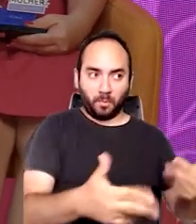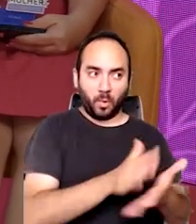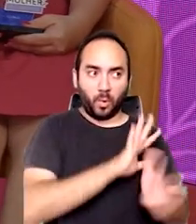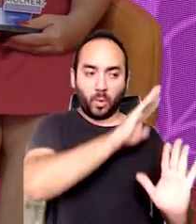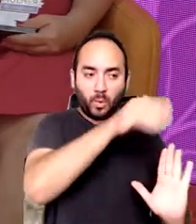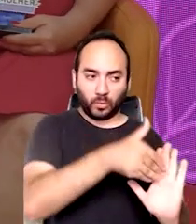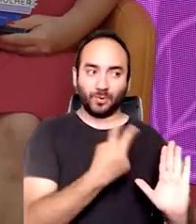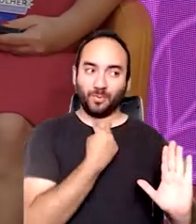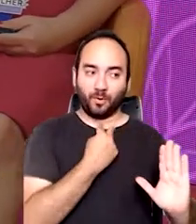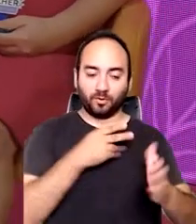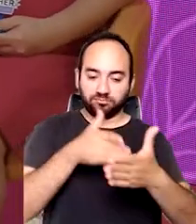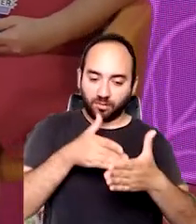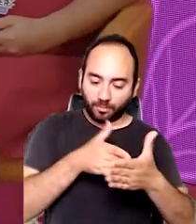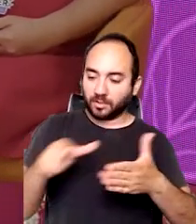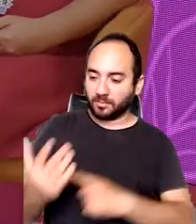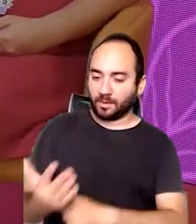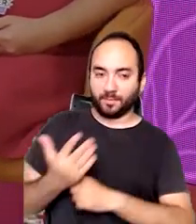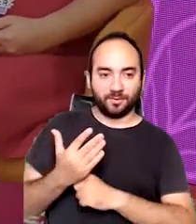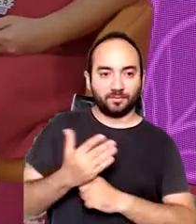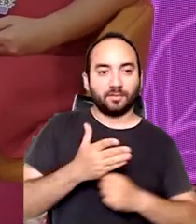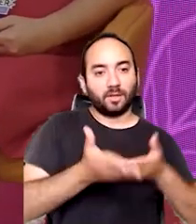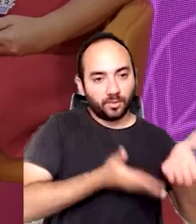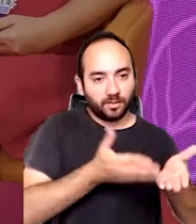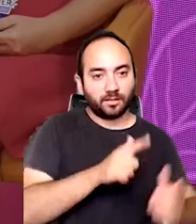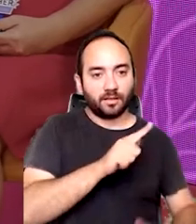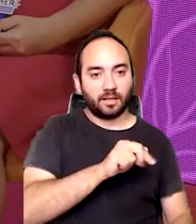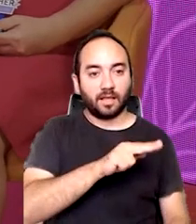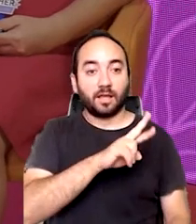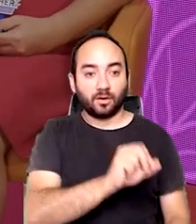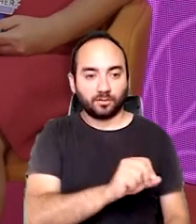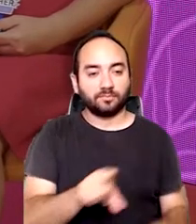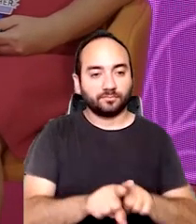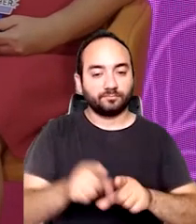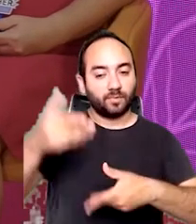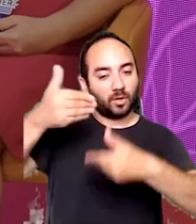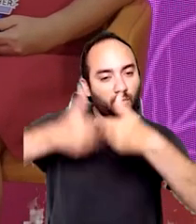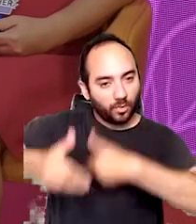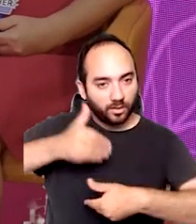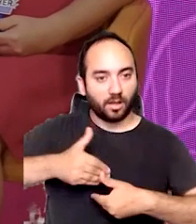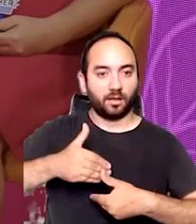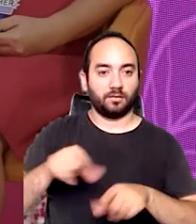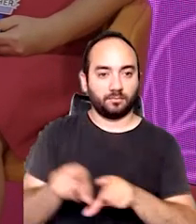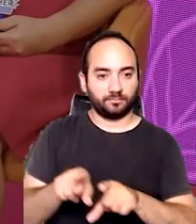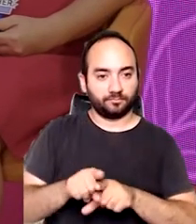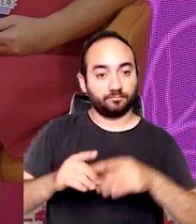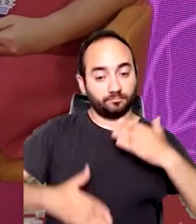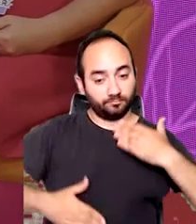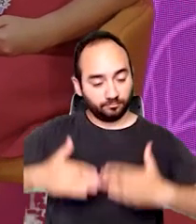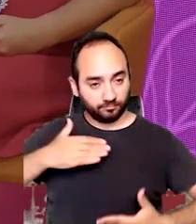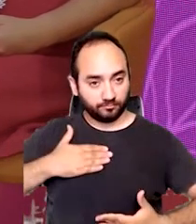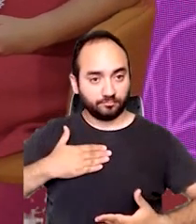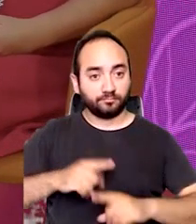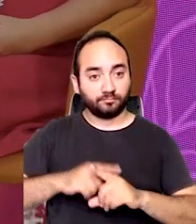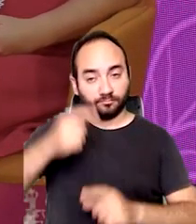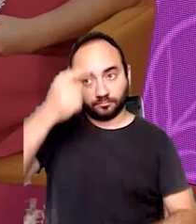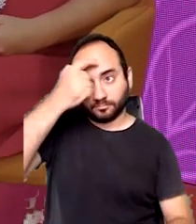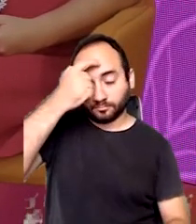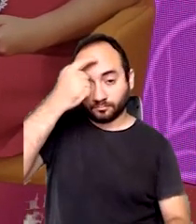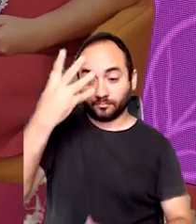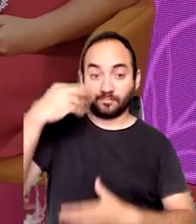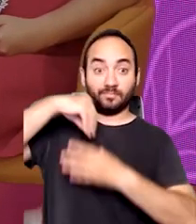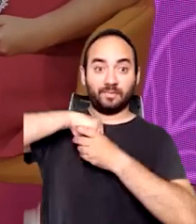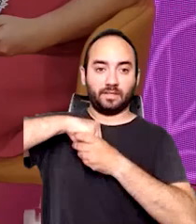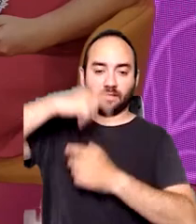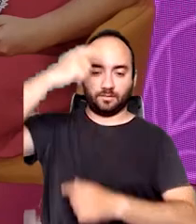imposta e além de cuidado de Laura teria que também me curar não só da parte de corpo